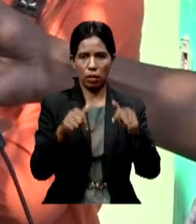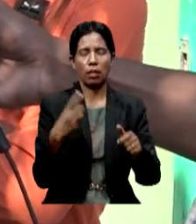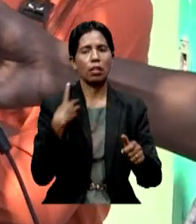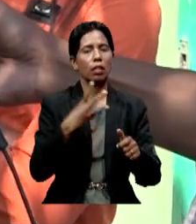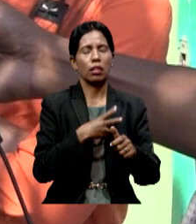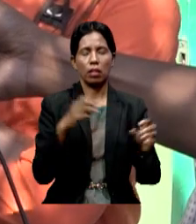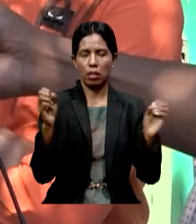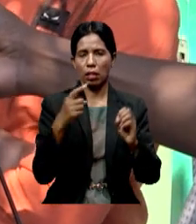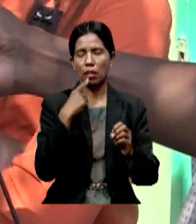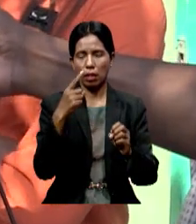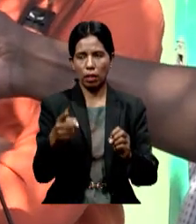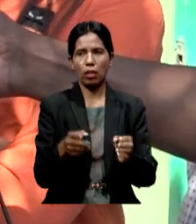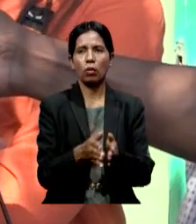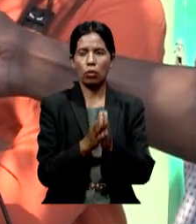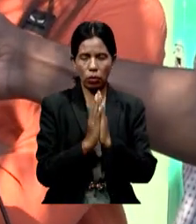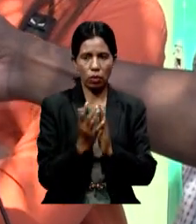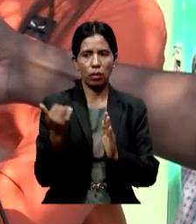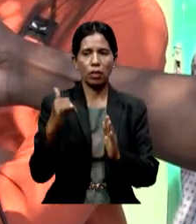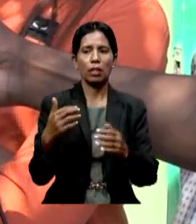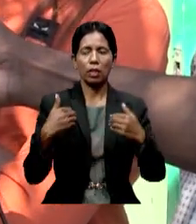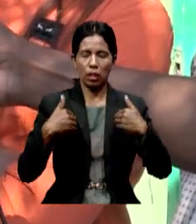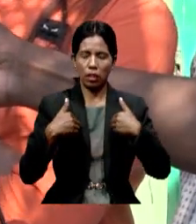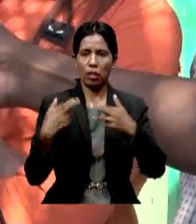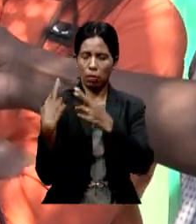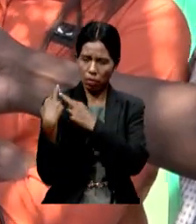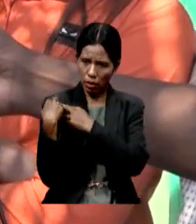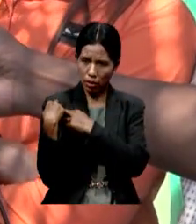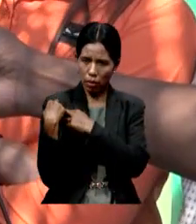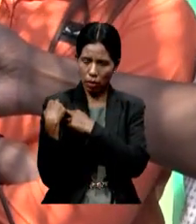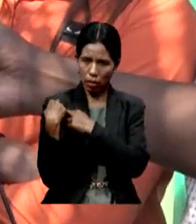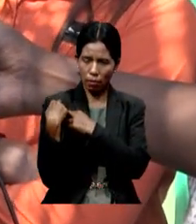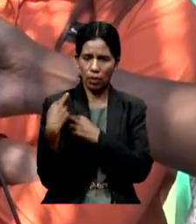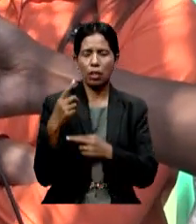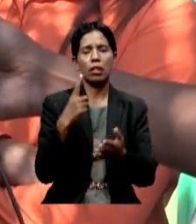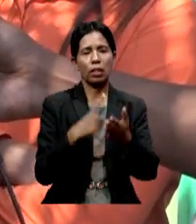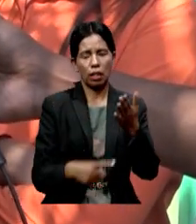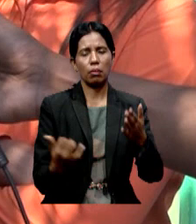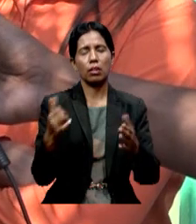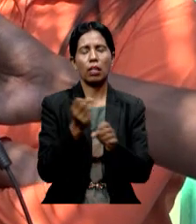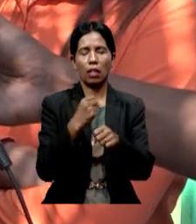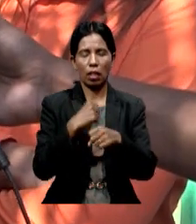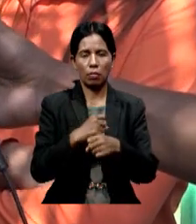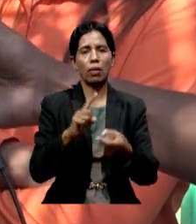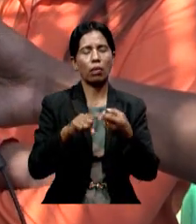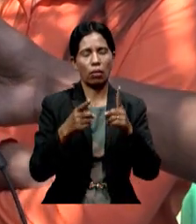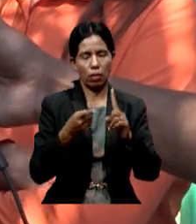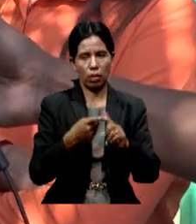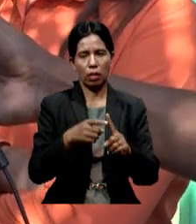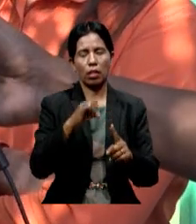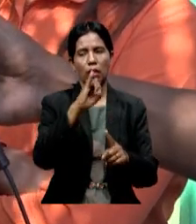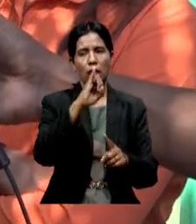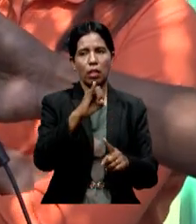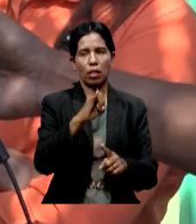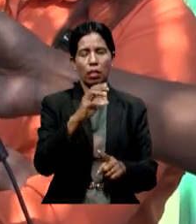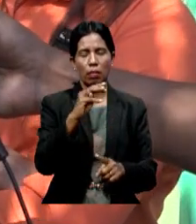sila duang malu bebe huso sira atu bele responsabilidade det ba halok sirn be maksir halo na ba amni kolega matibian intan mani